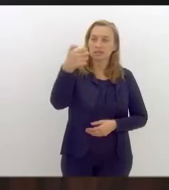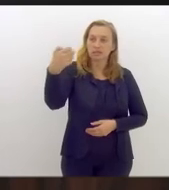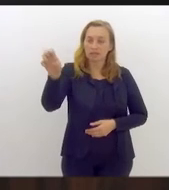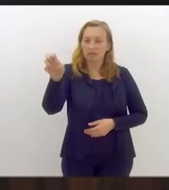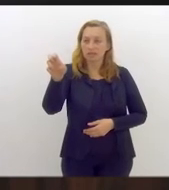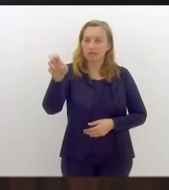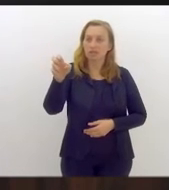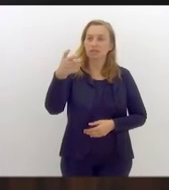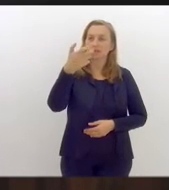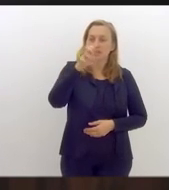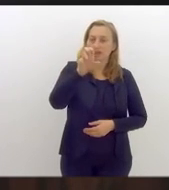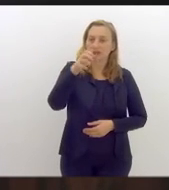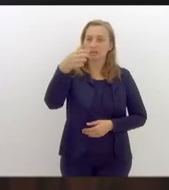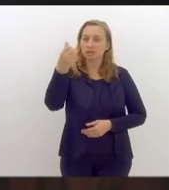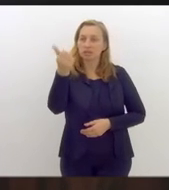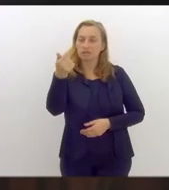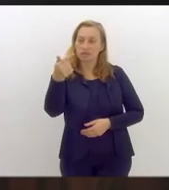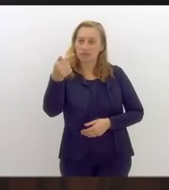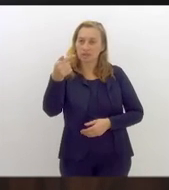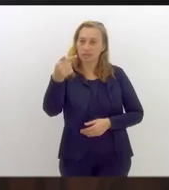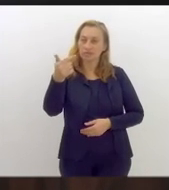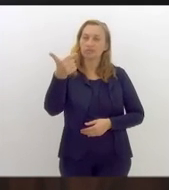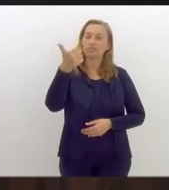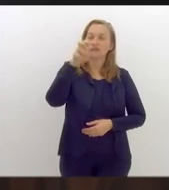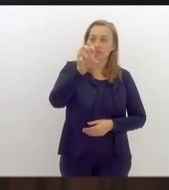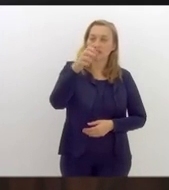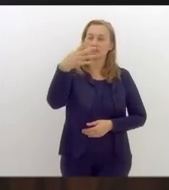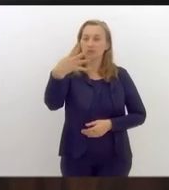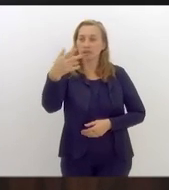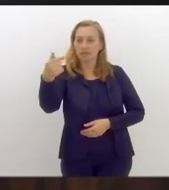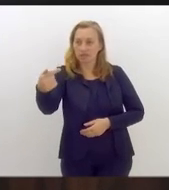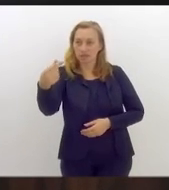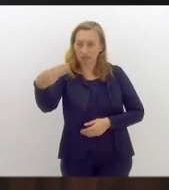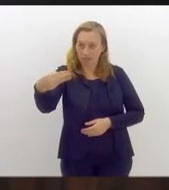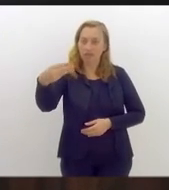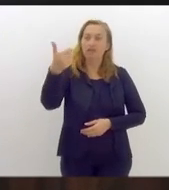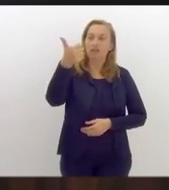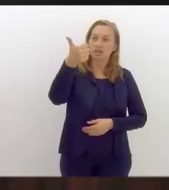1515, 1517, 1543 e